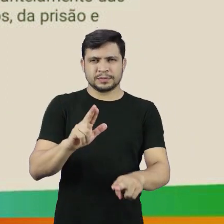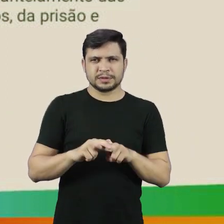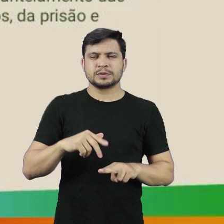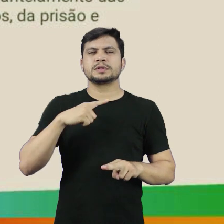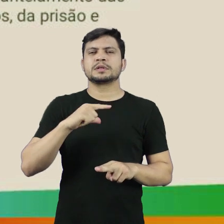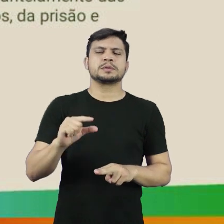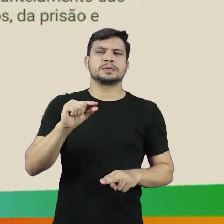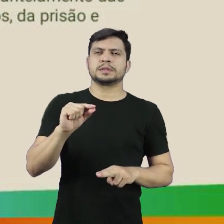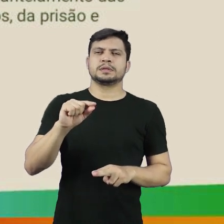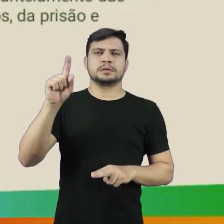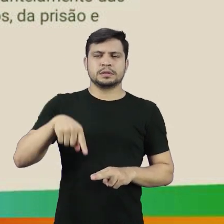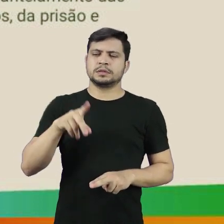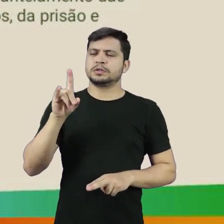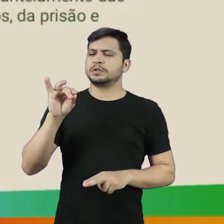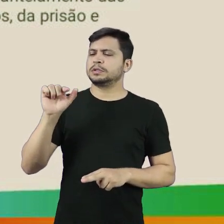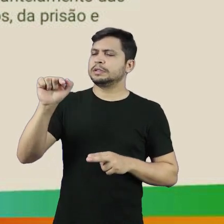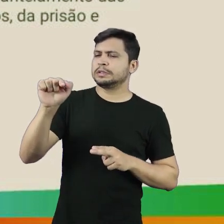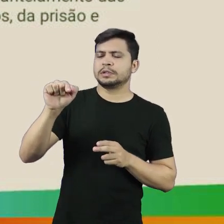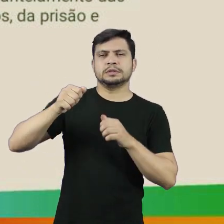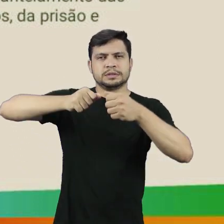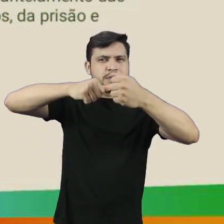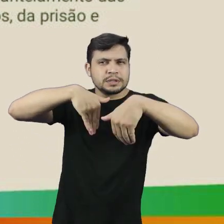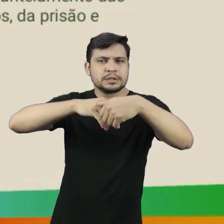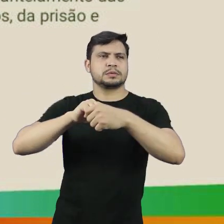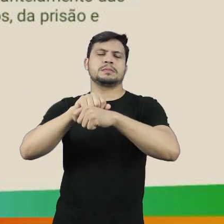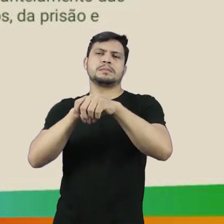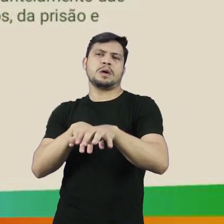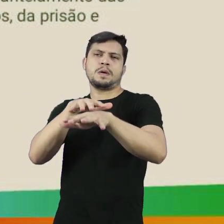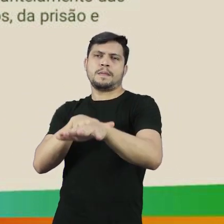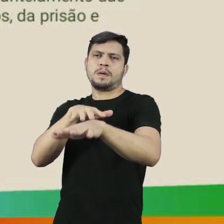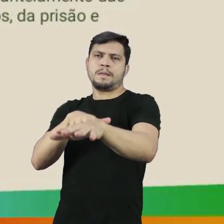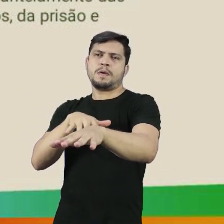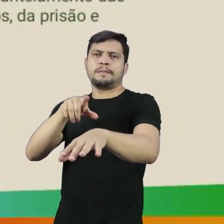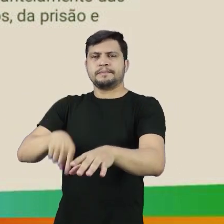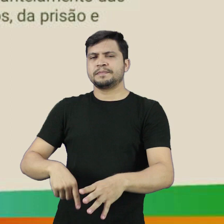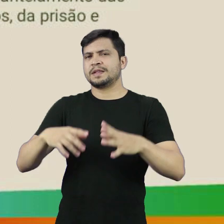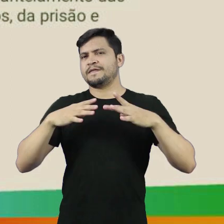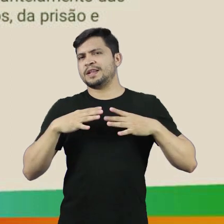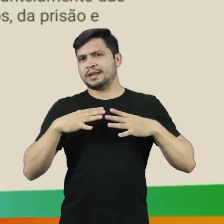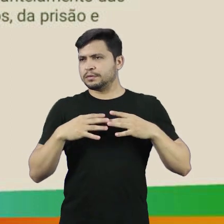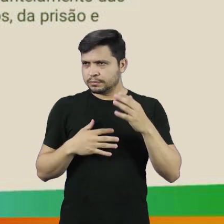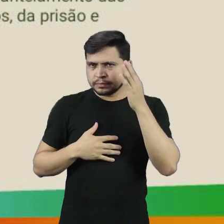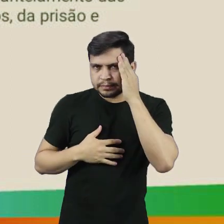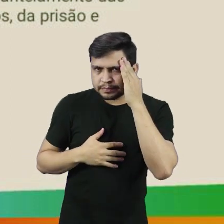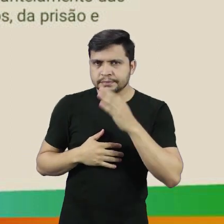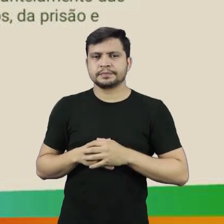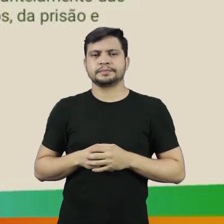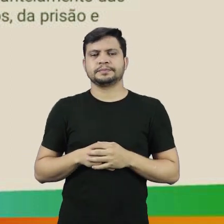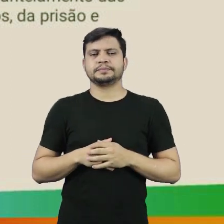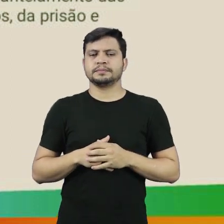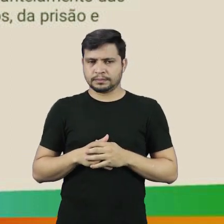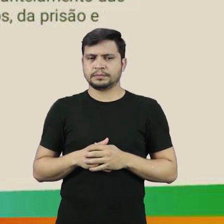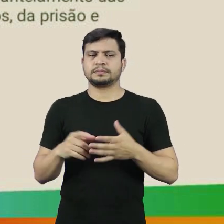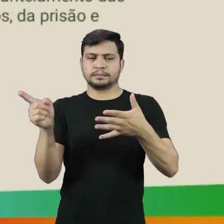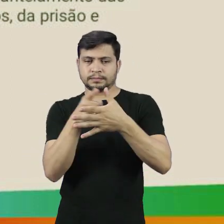né? Passou-se a ter no 7 de setembro os desfiles militares, a vida comum passa a ser militarizada. O item 1 é um item perfeito,